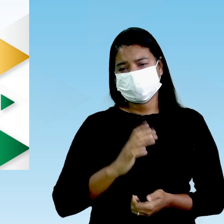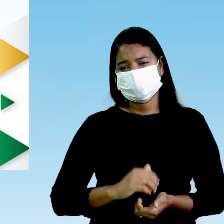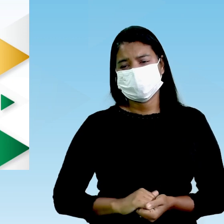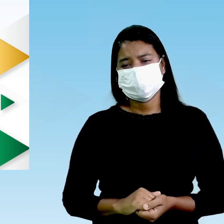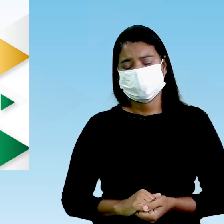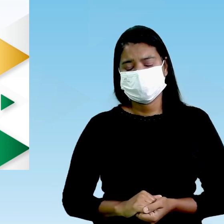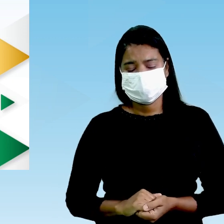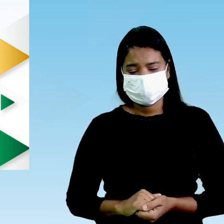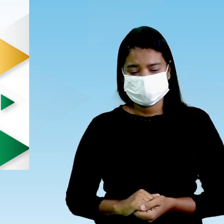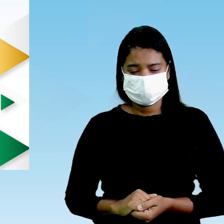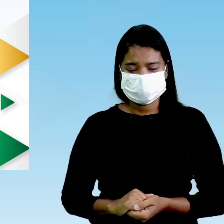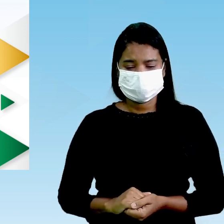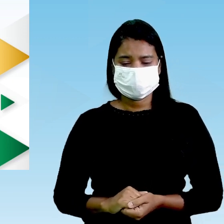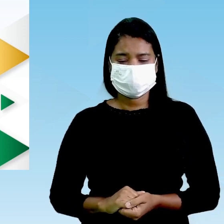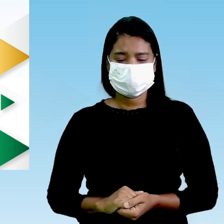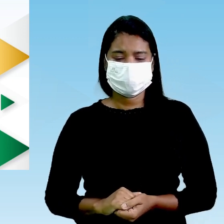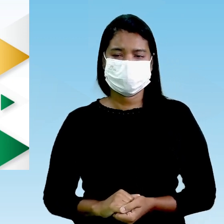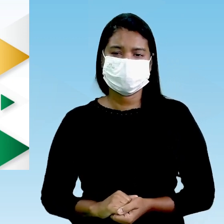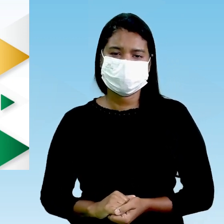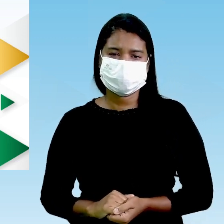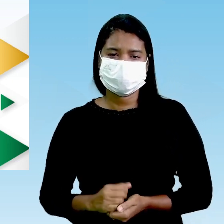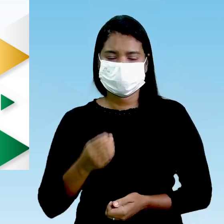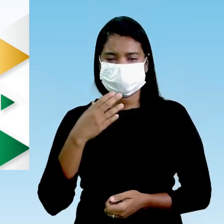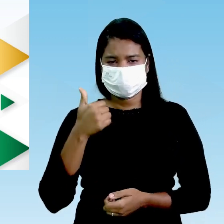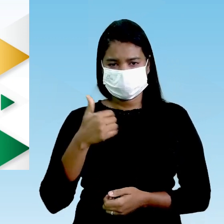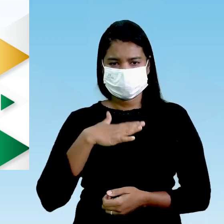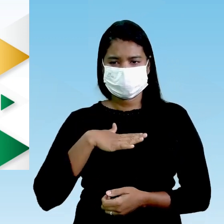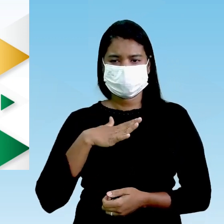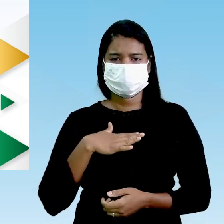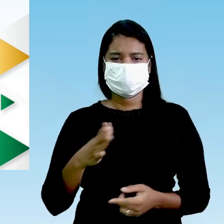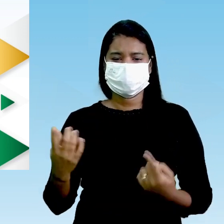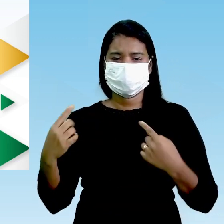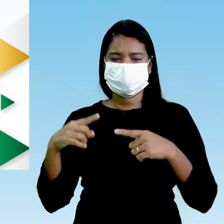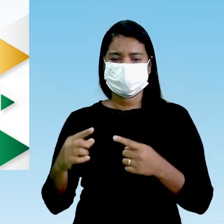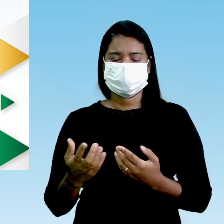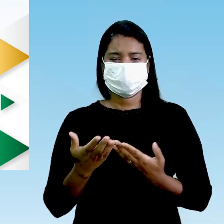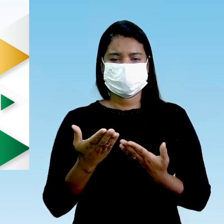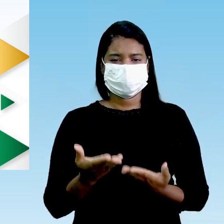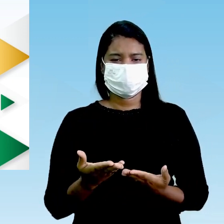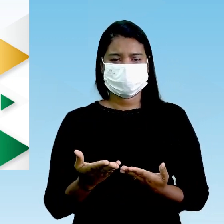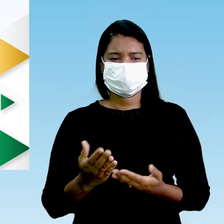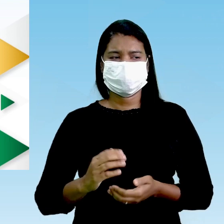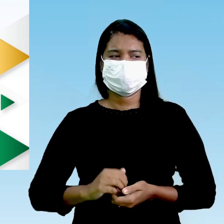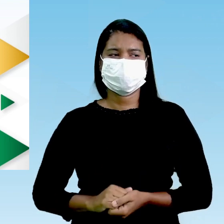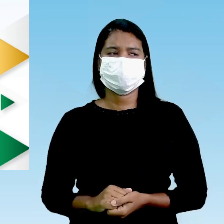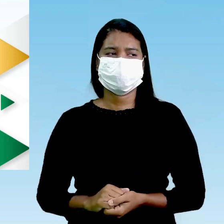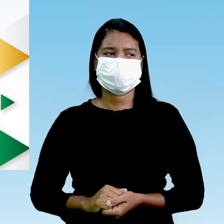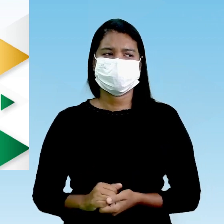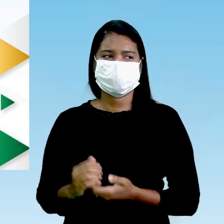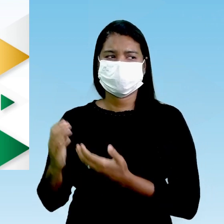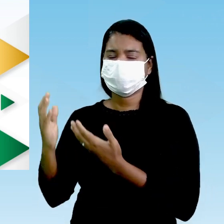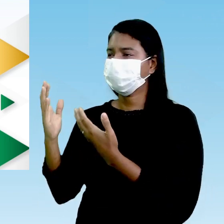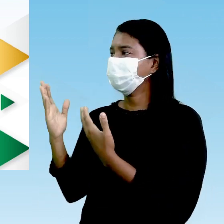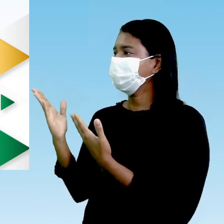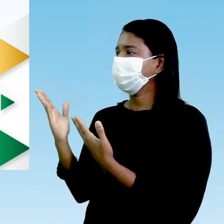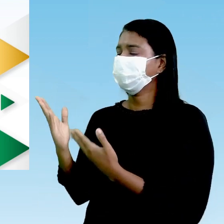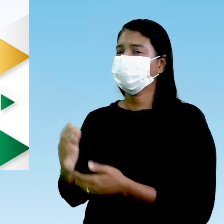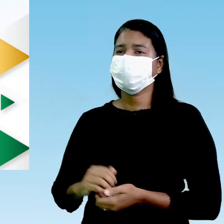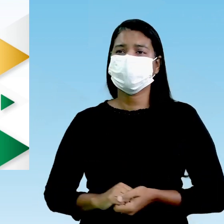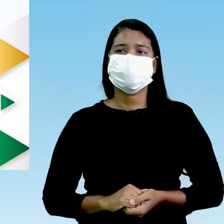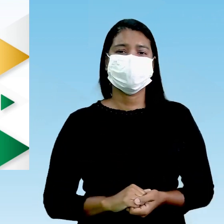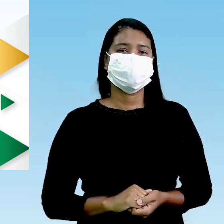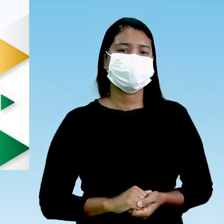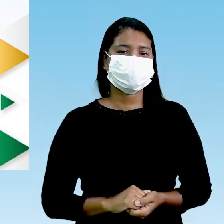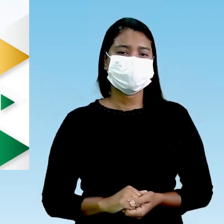Tranquilo, né? Deu trabalho, mas foi boa, eu gostei. Desafio para você, qual é o polígono regular cuja soma das medidas dos ângulos